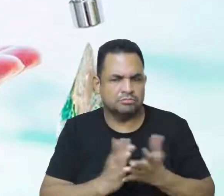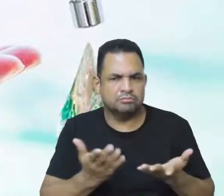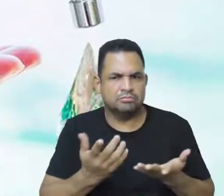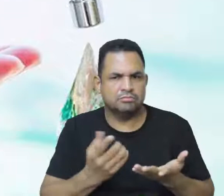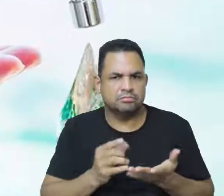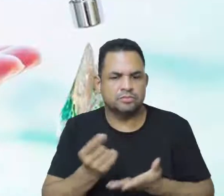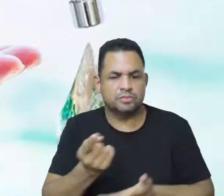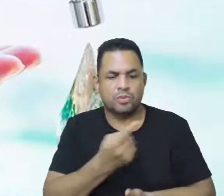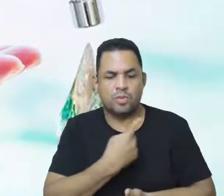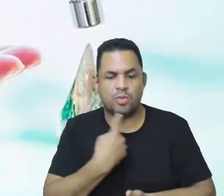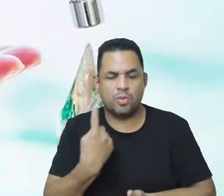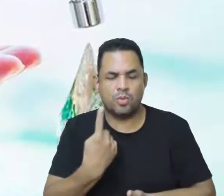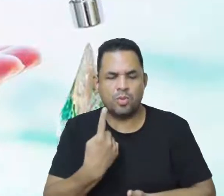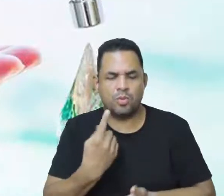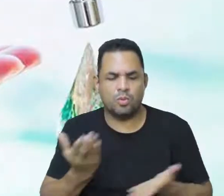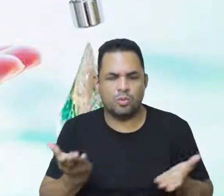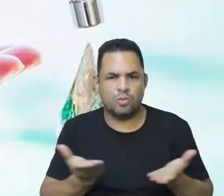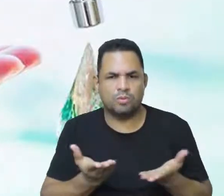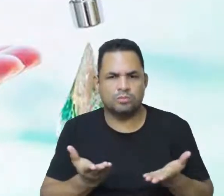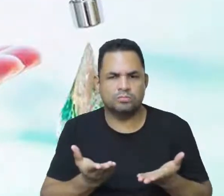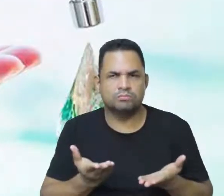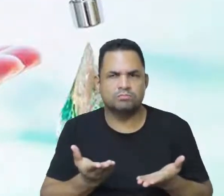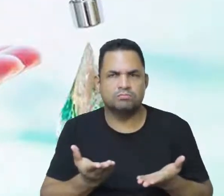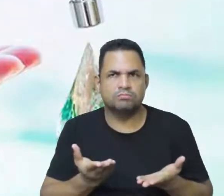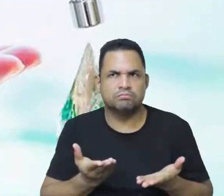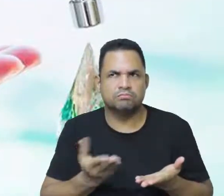Nós estamos hoje, são